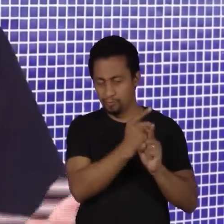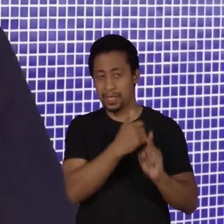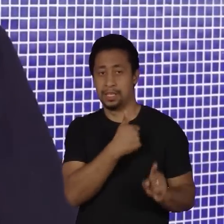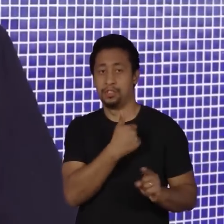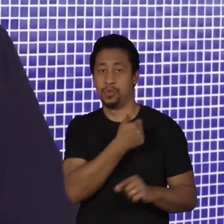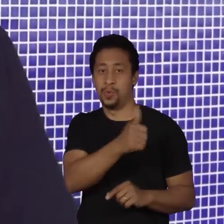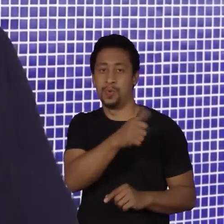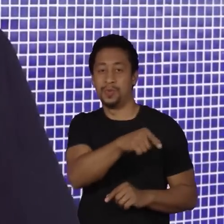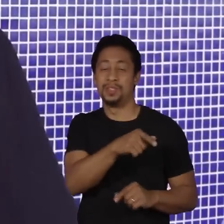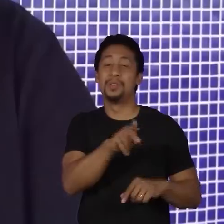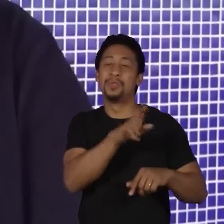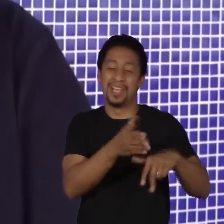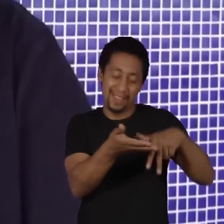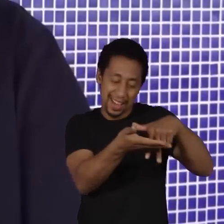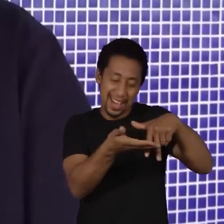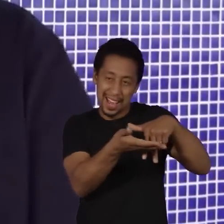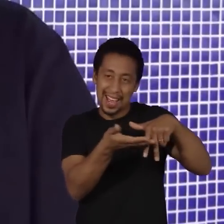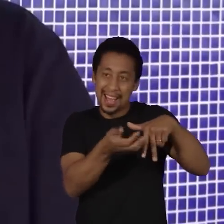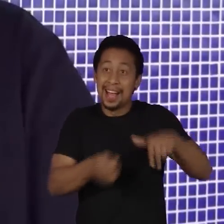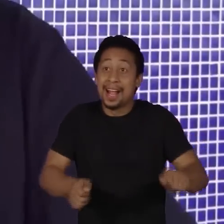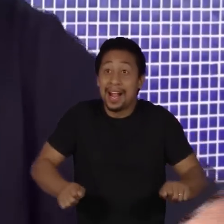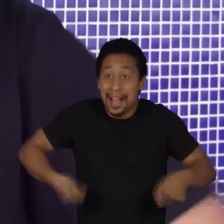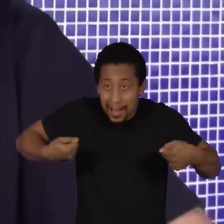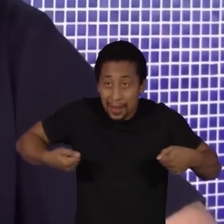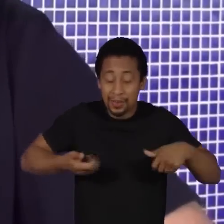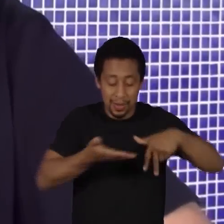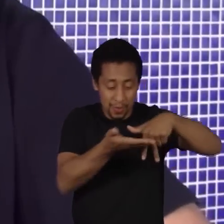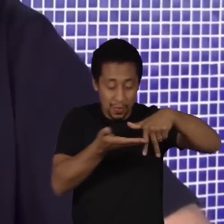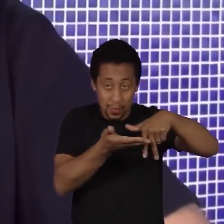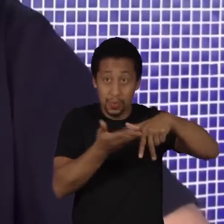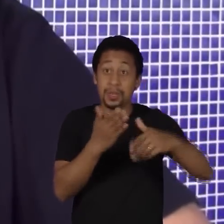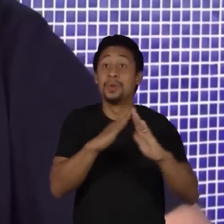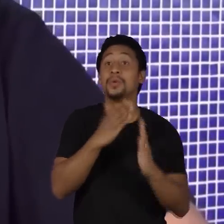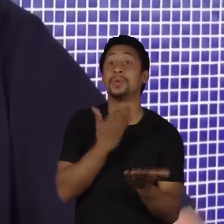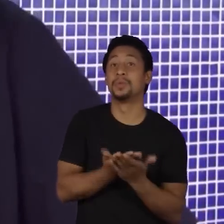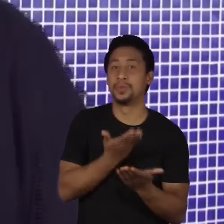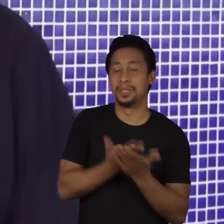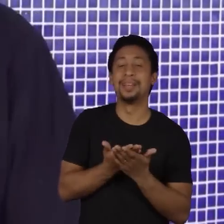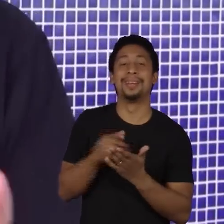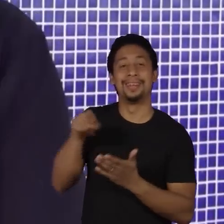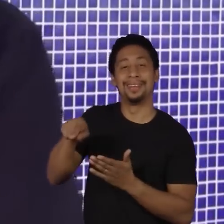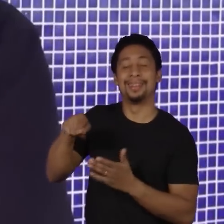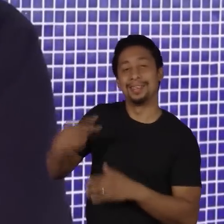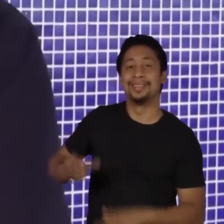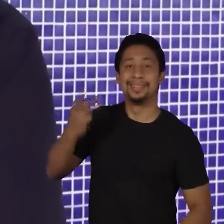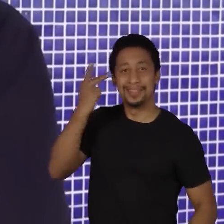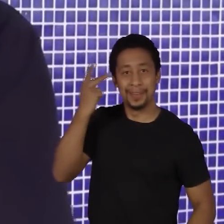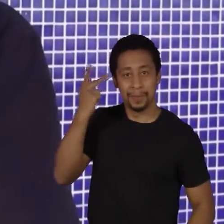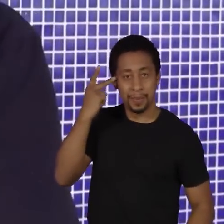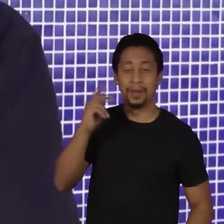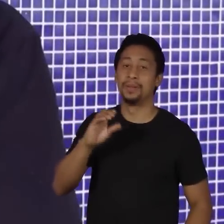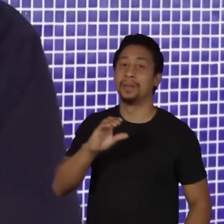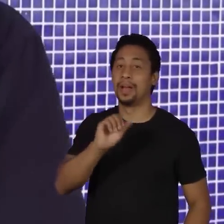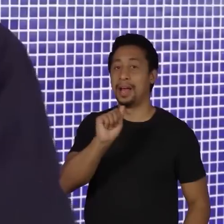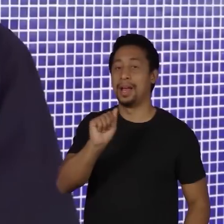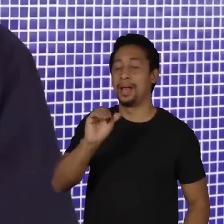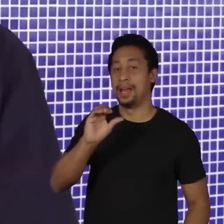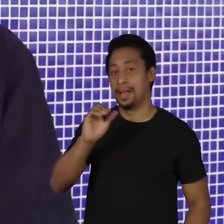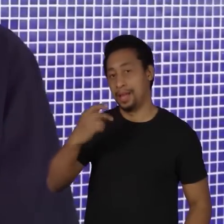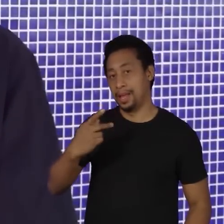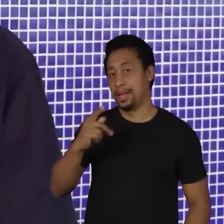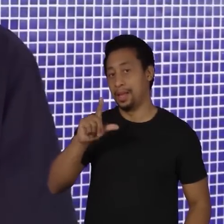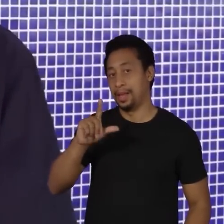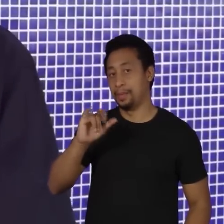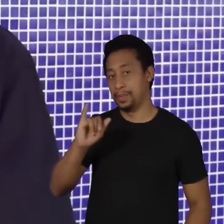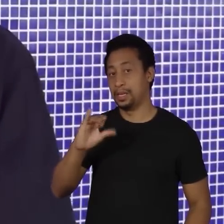usava calças curtas. Eu estudei num colégio aqui em São Paulo, colégio de aplicação, ligado à Faculdade de Filosofia da USP. E